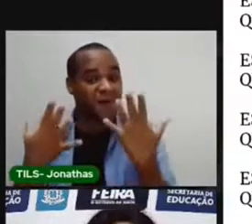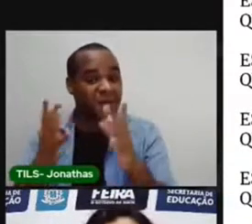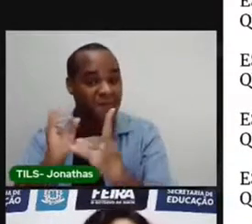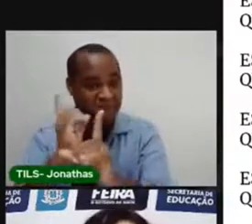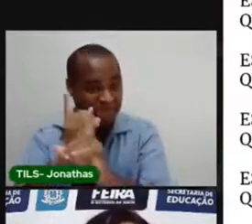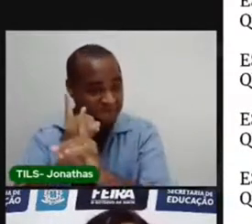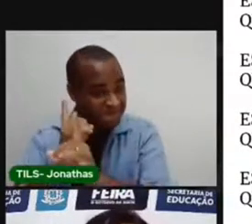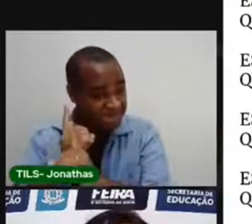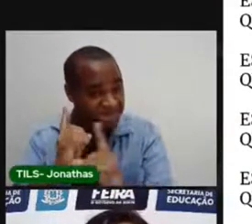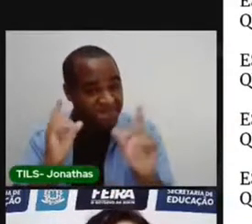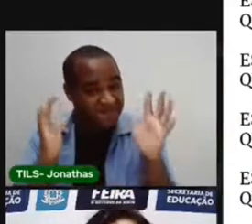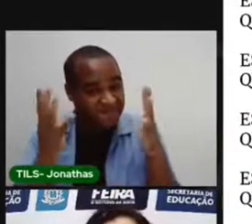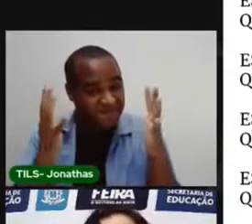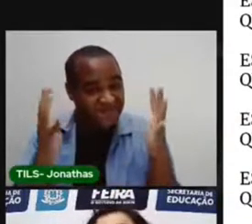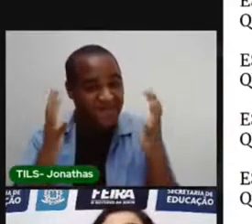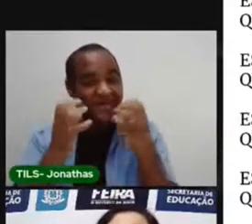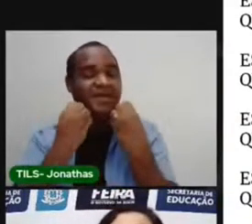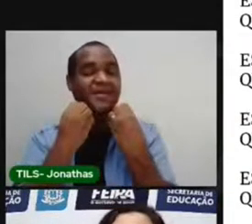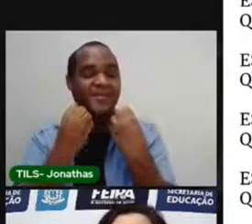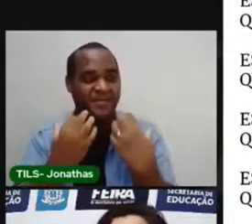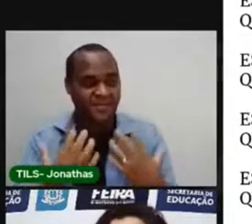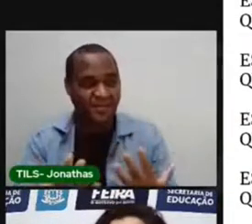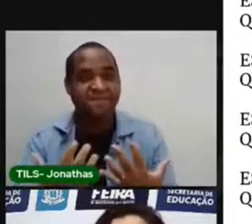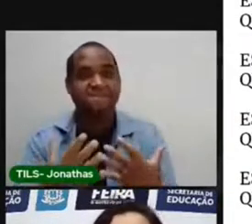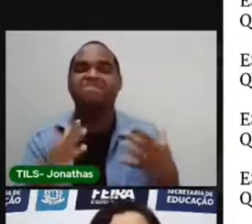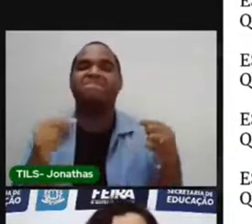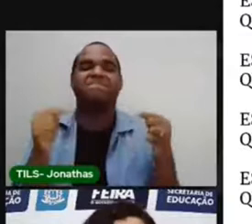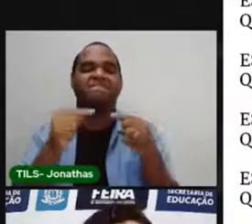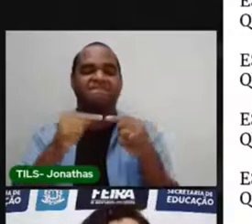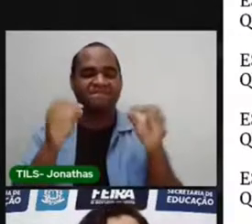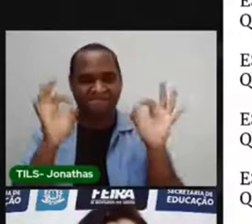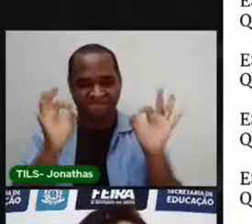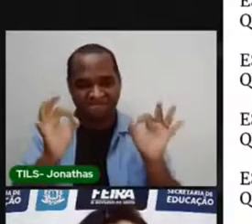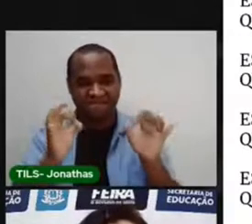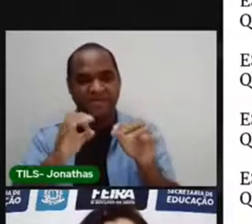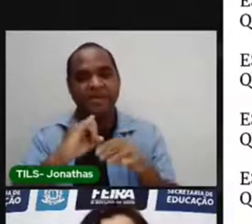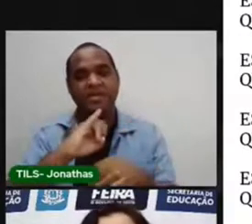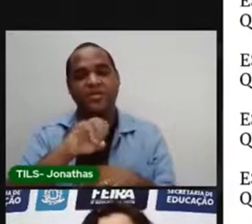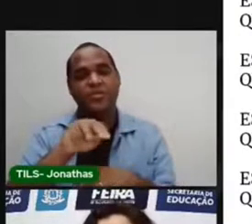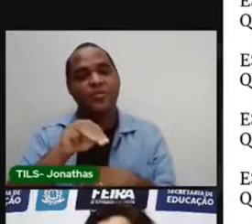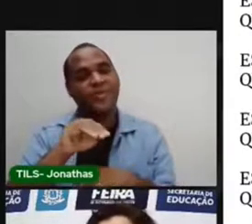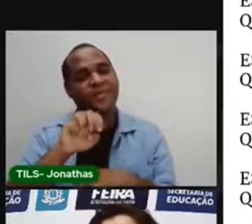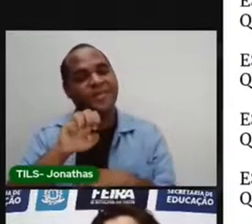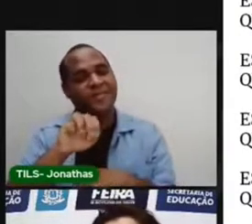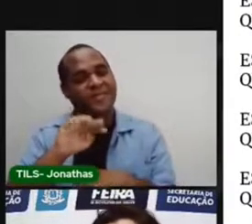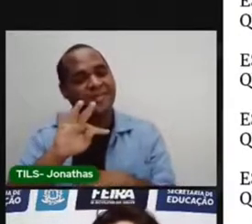Achou? Muito bem. Isso mesmo. Jumento.